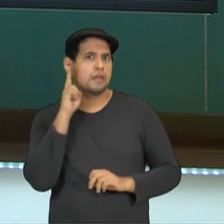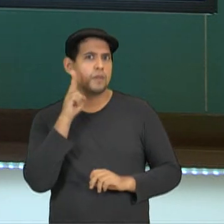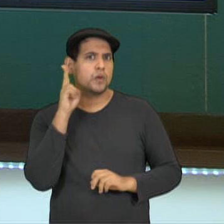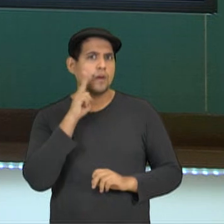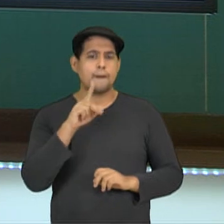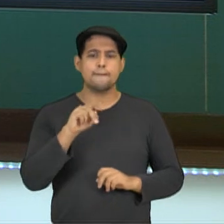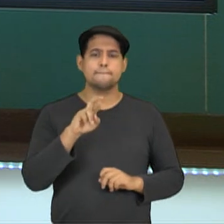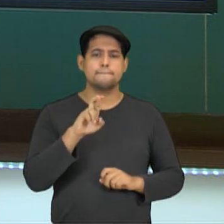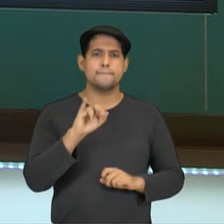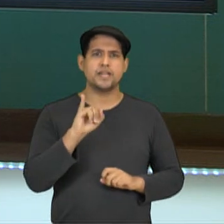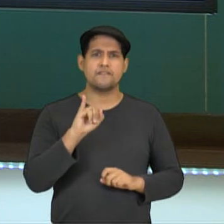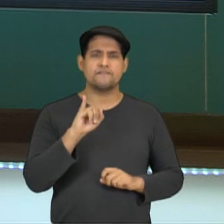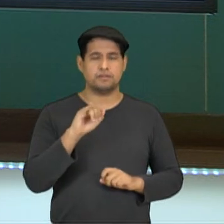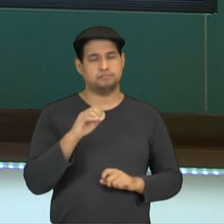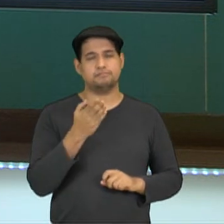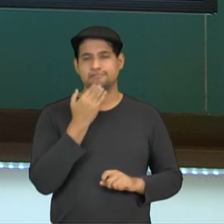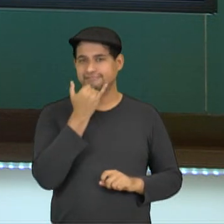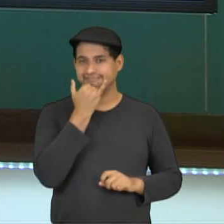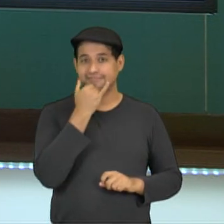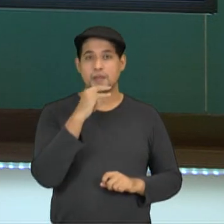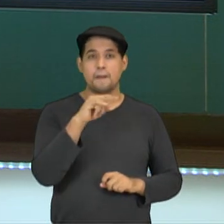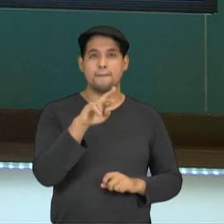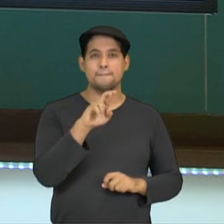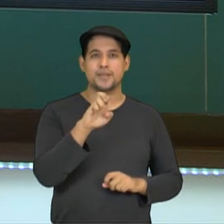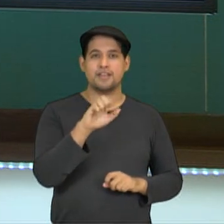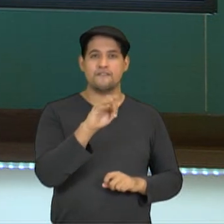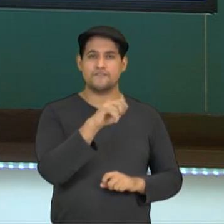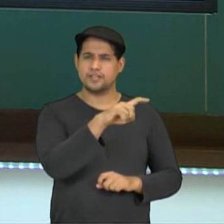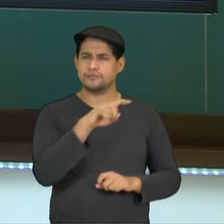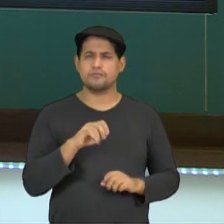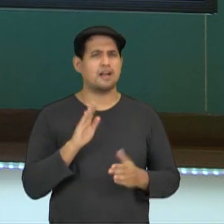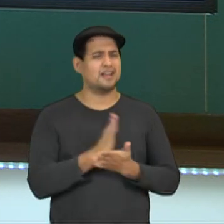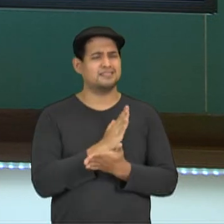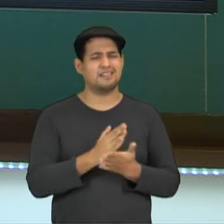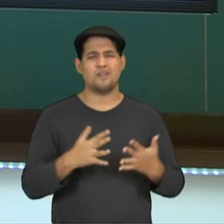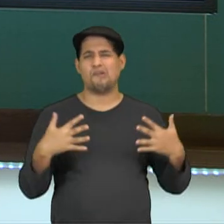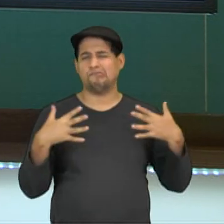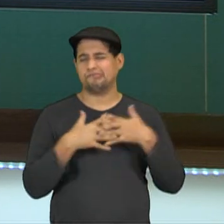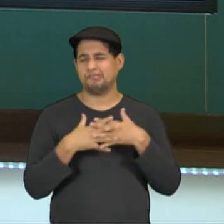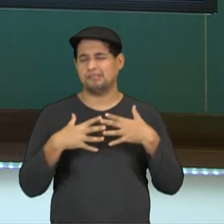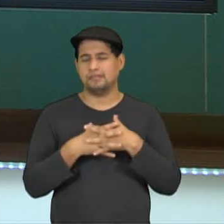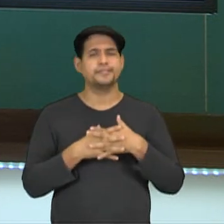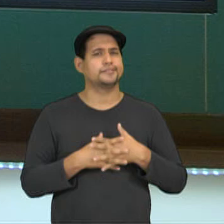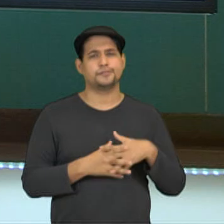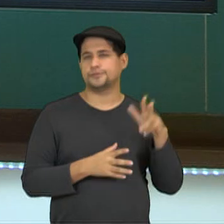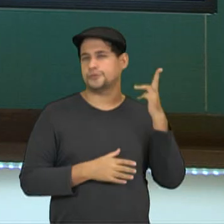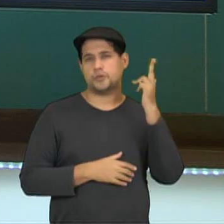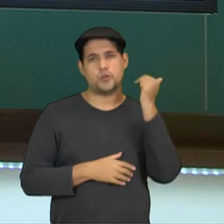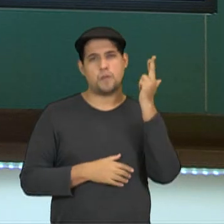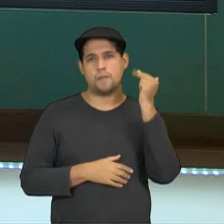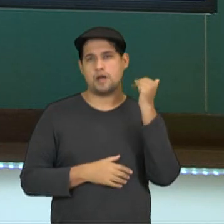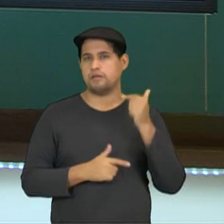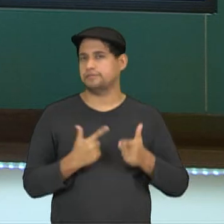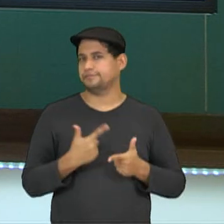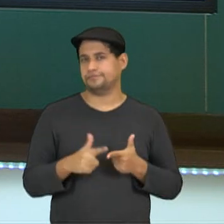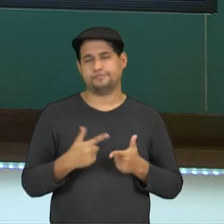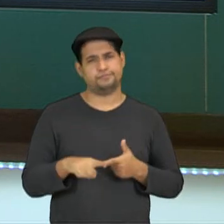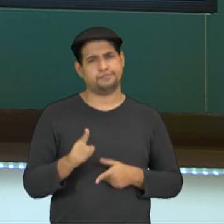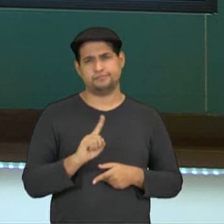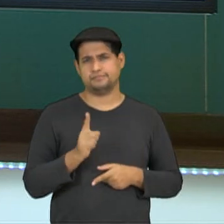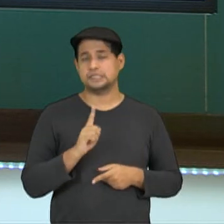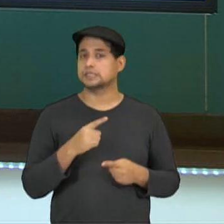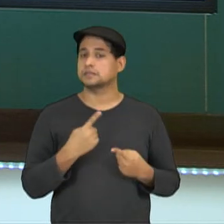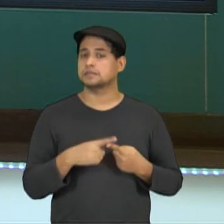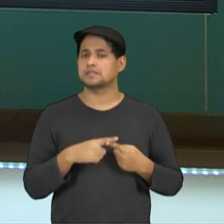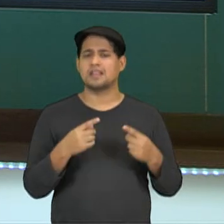do prefixo e tal, né? Pode ser que você tenha se confundido. Isso, gente, é normal nas primeiras vezes, né?